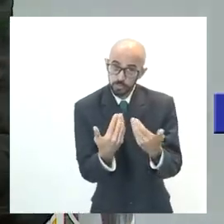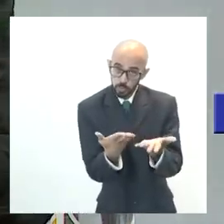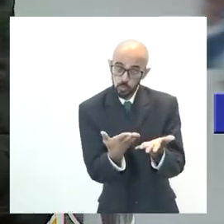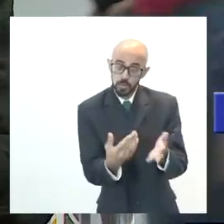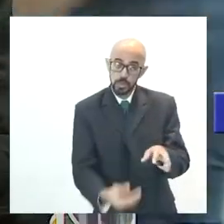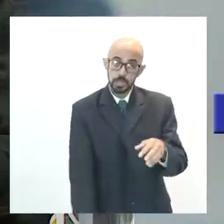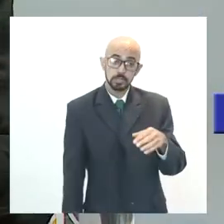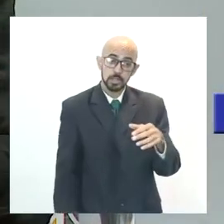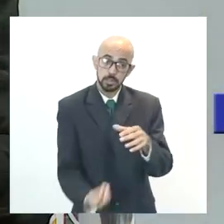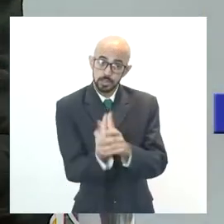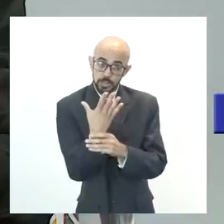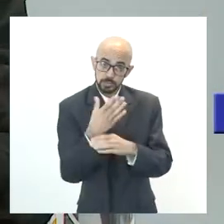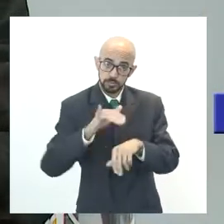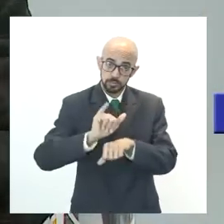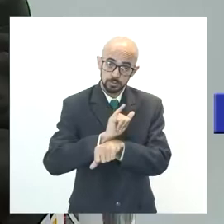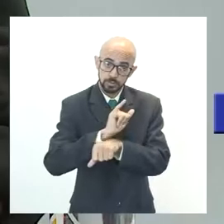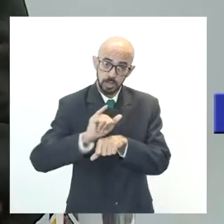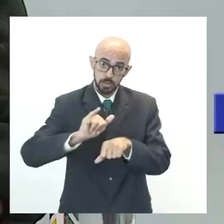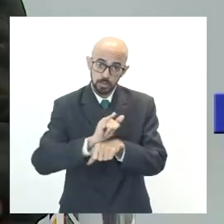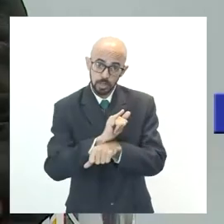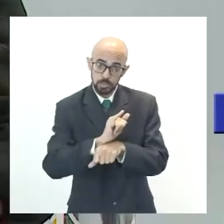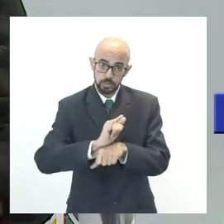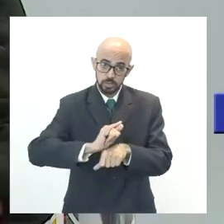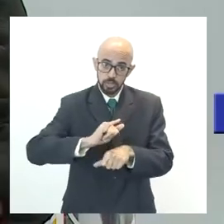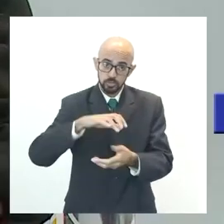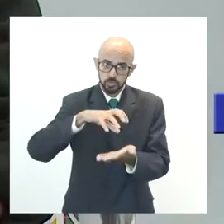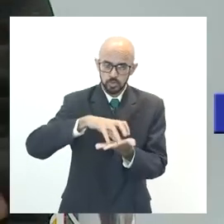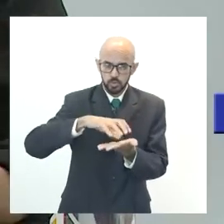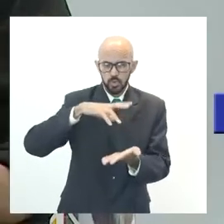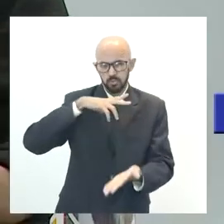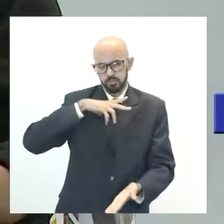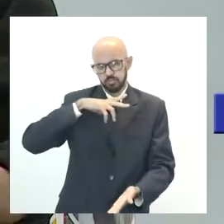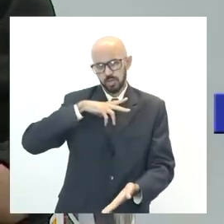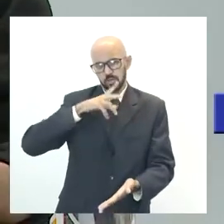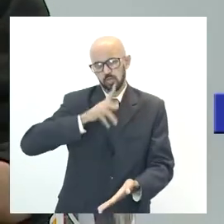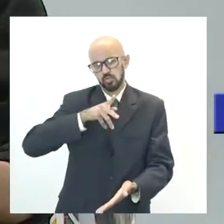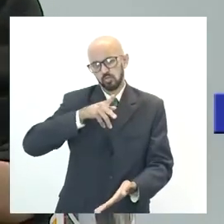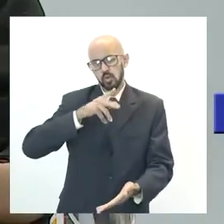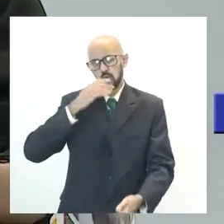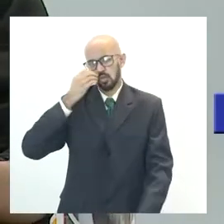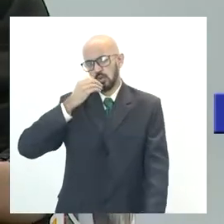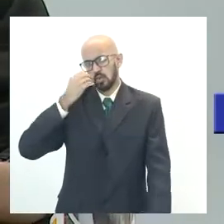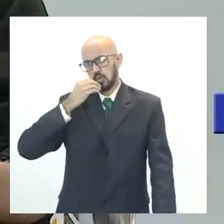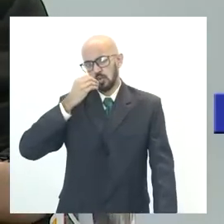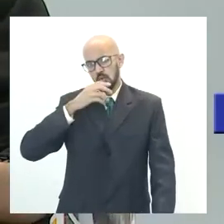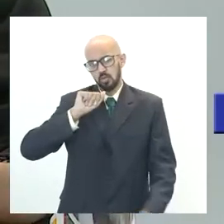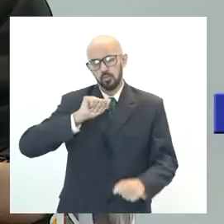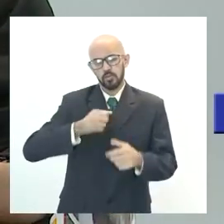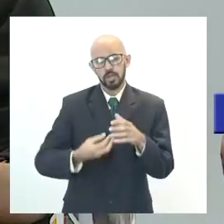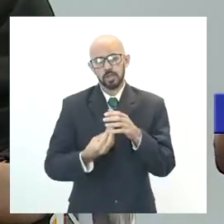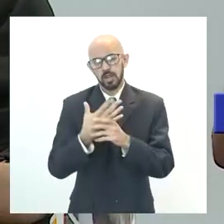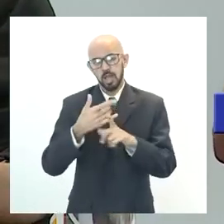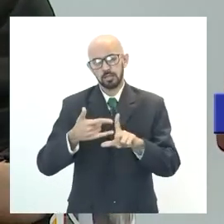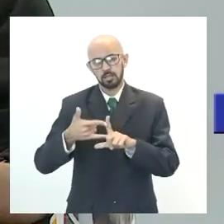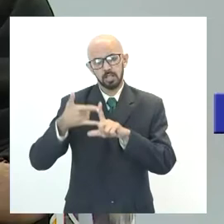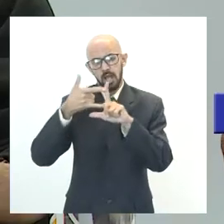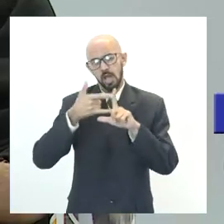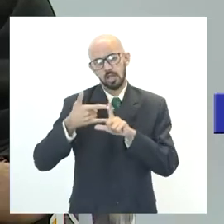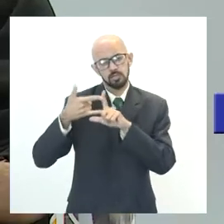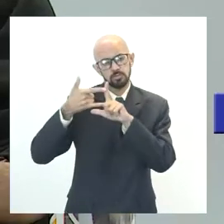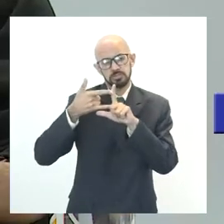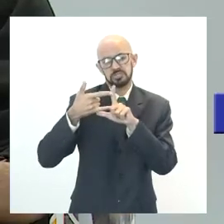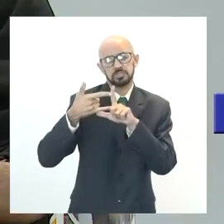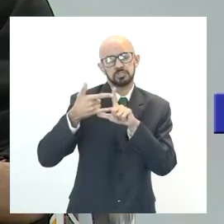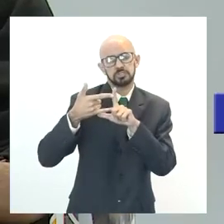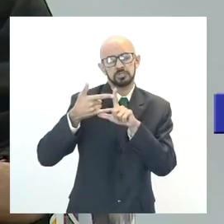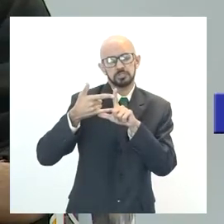no setor privado ele se deu pelo lucro pela manutenção do lucro foi criado streaming e foi criado as